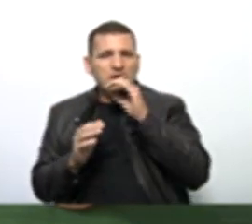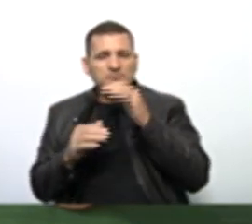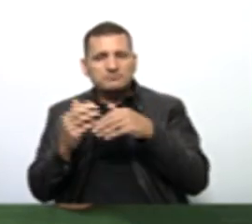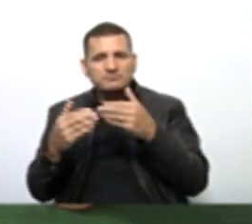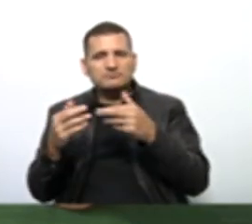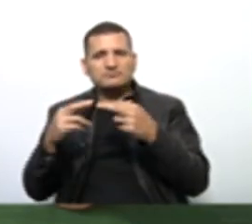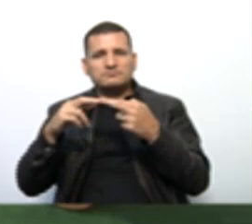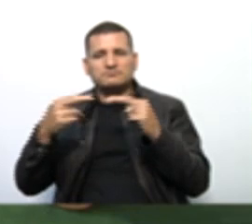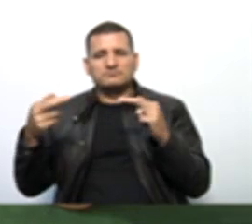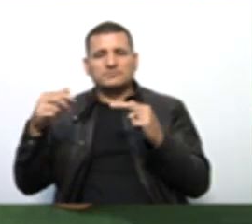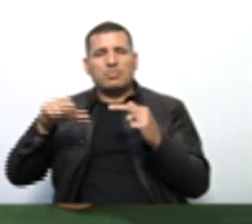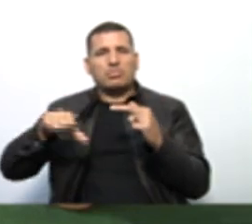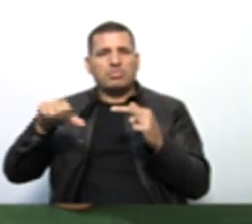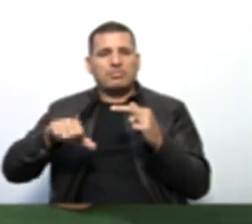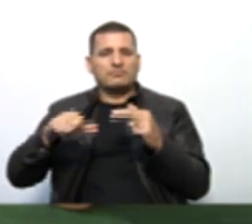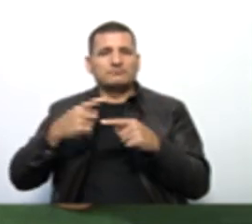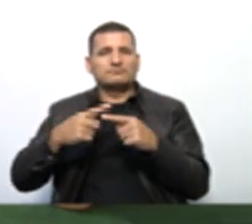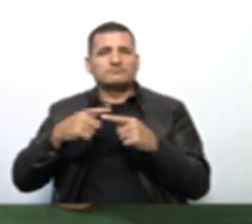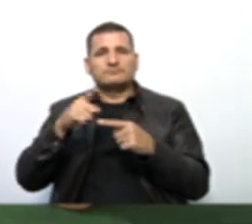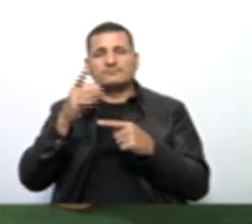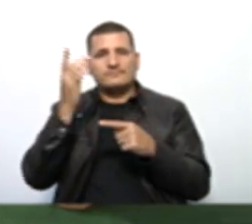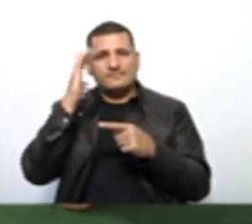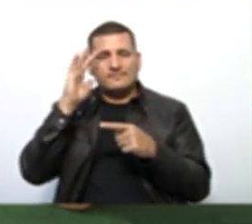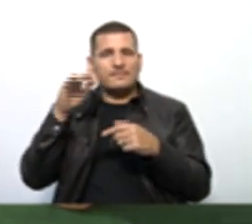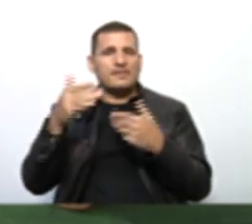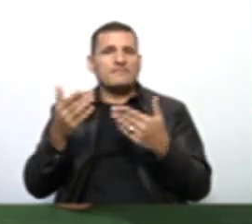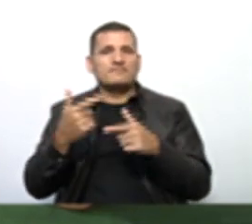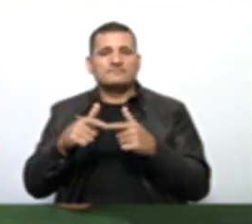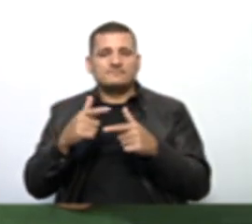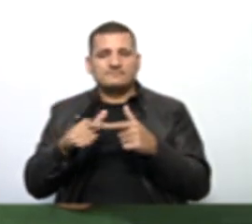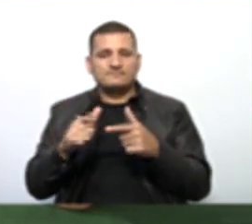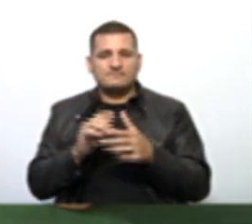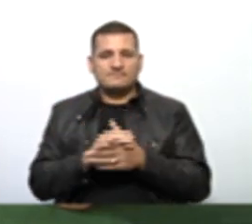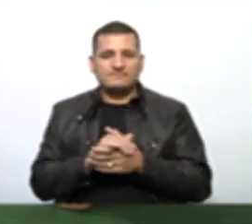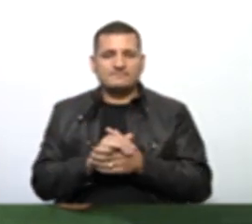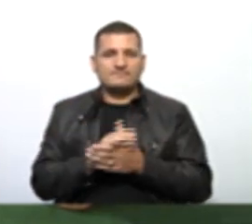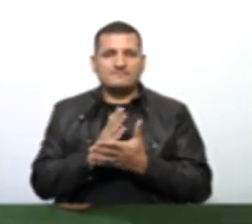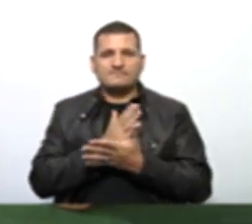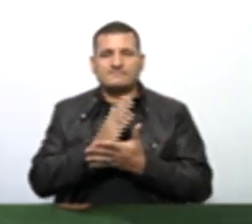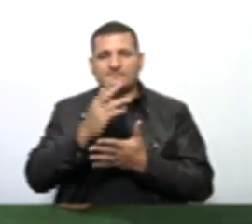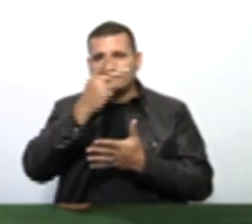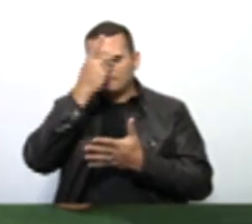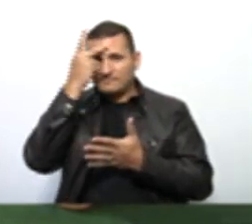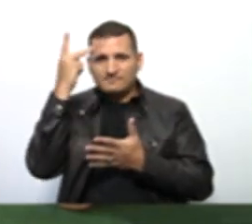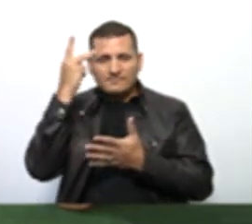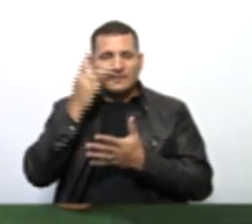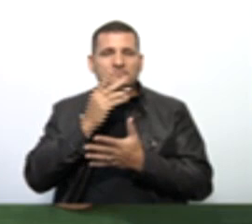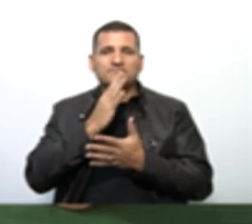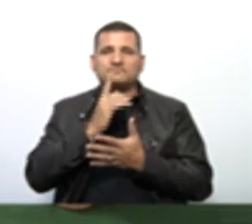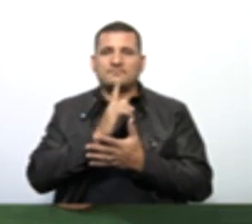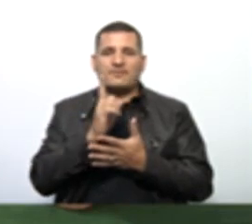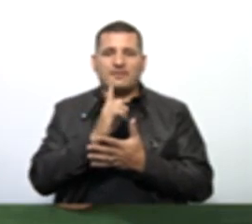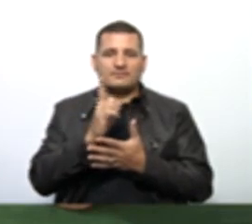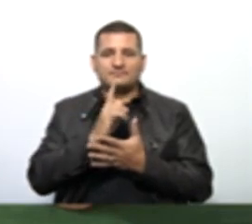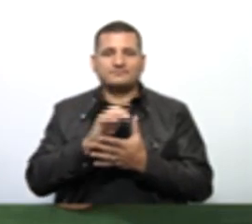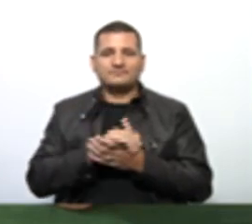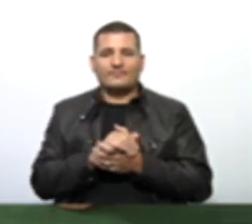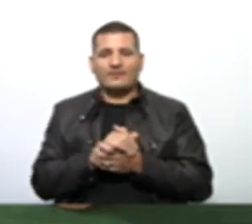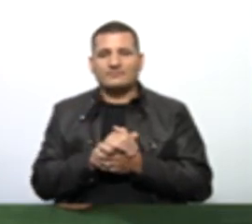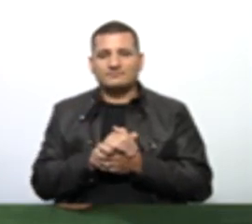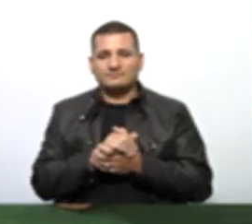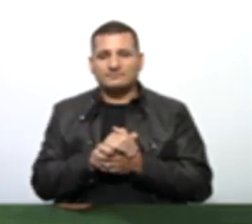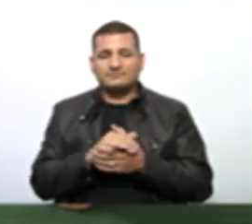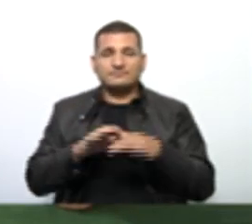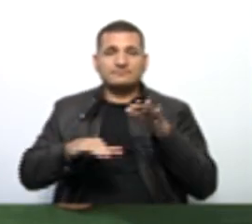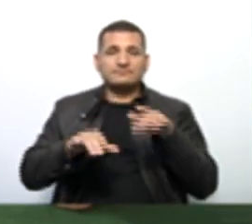ele tava funcionando mais precisa não sabe qual o problema de uma internet de lepra gente que não tem o conhecimento na época o sonho acaba passando no mesmo local onde